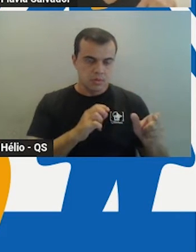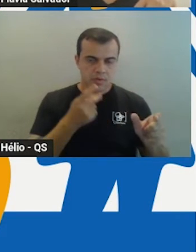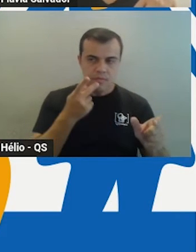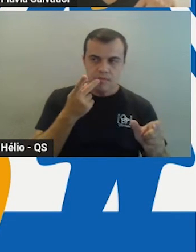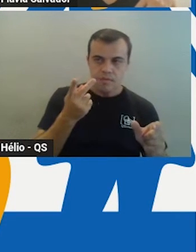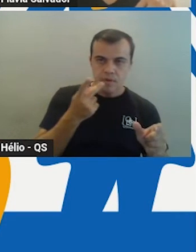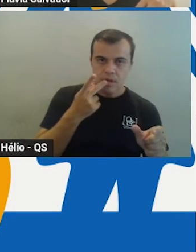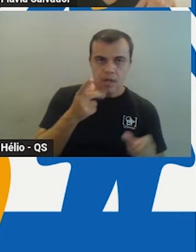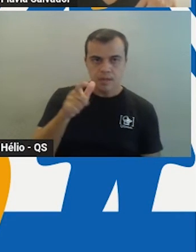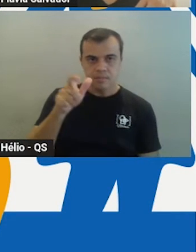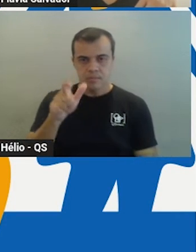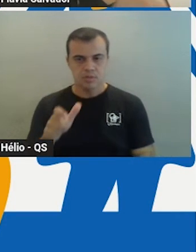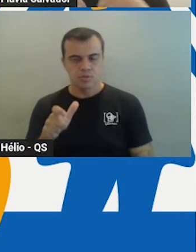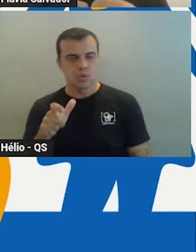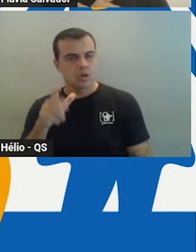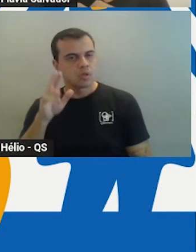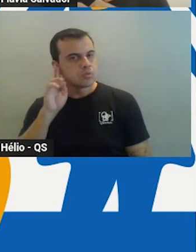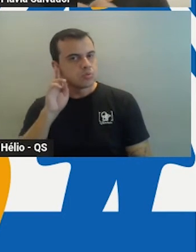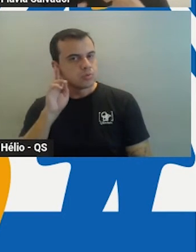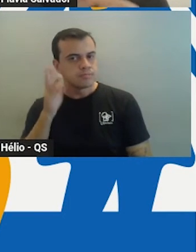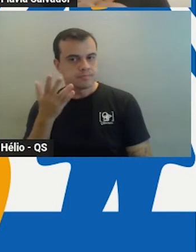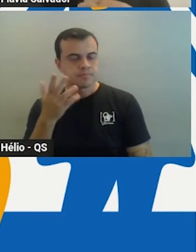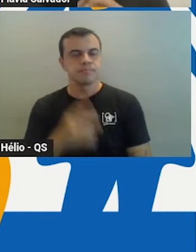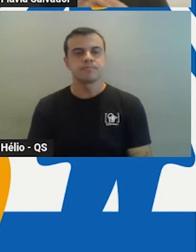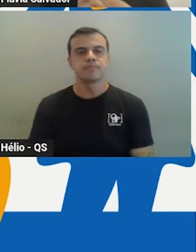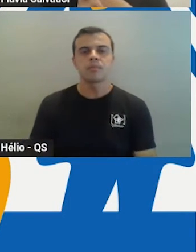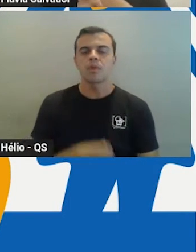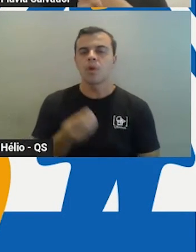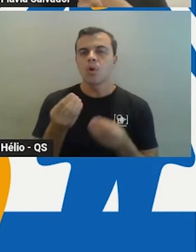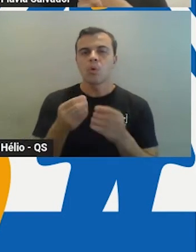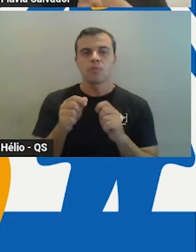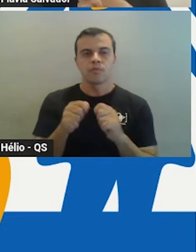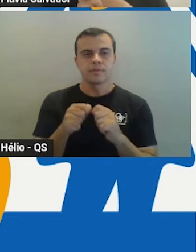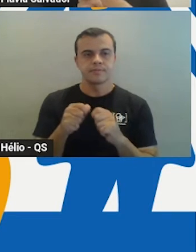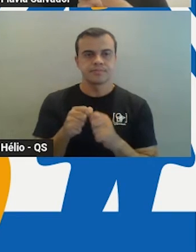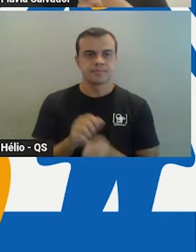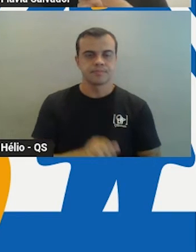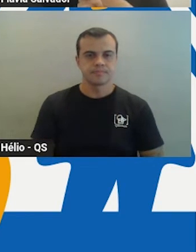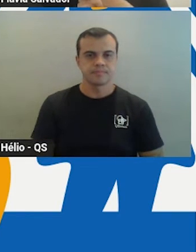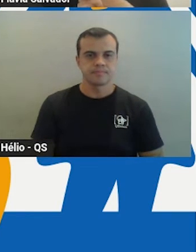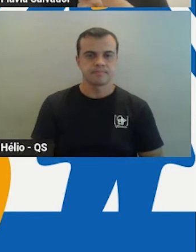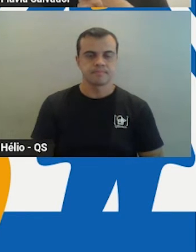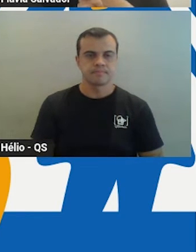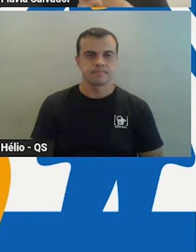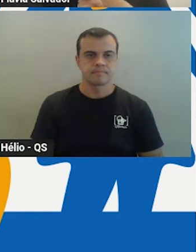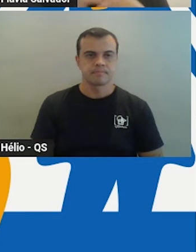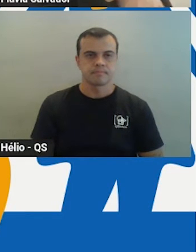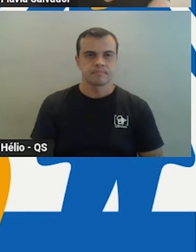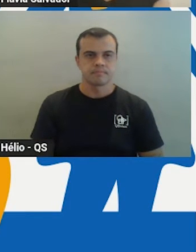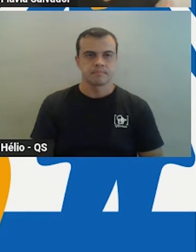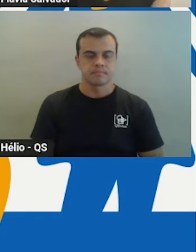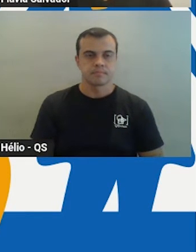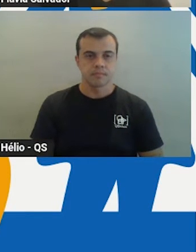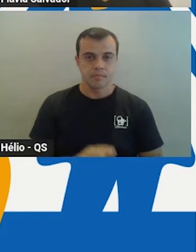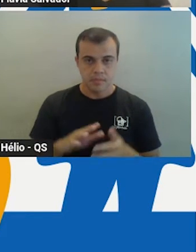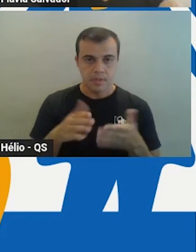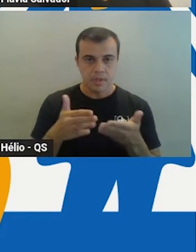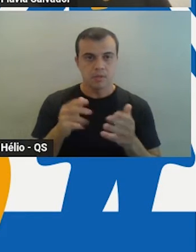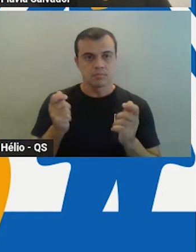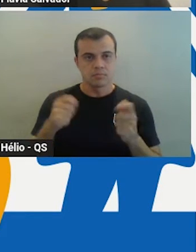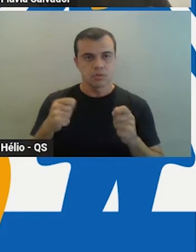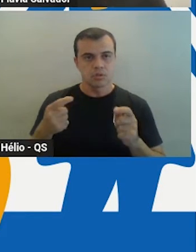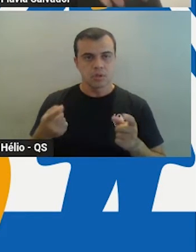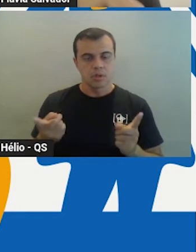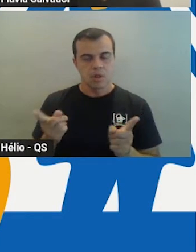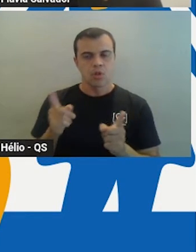e a pessoa que não escuta. Como é que eles vão fazer? E aí? E aí, pode fazer depois